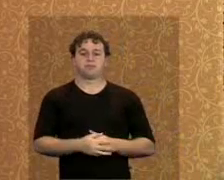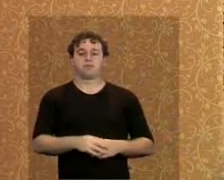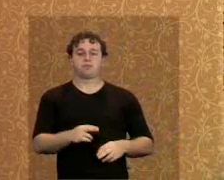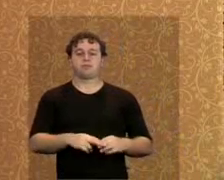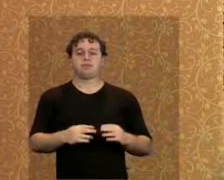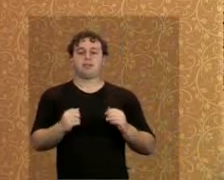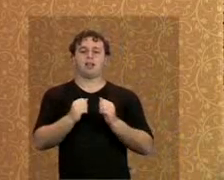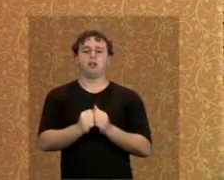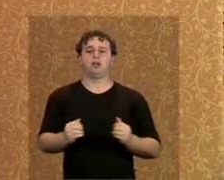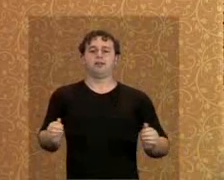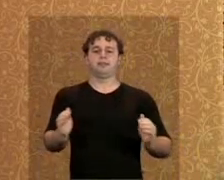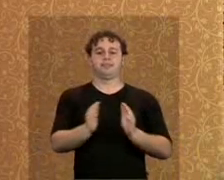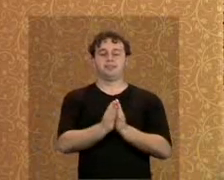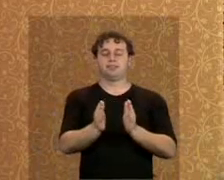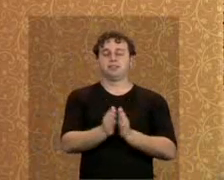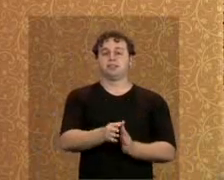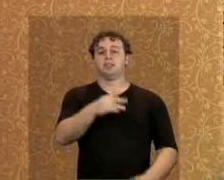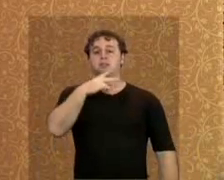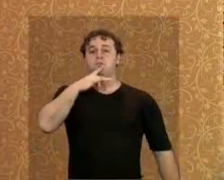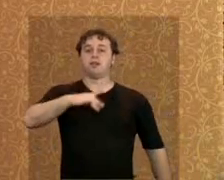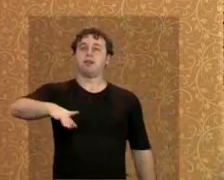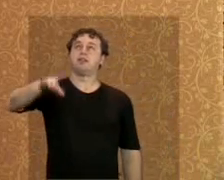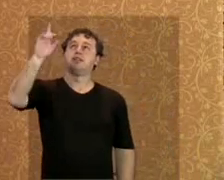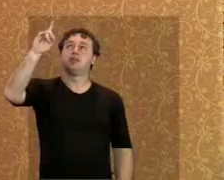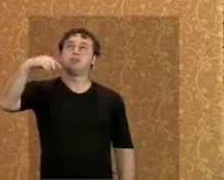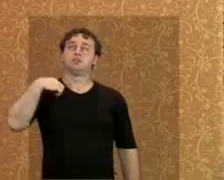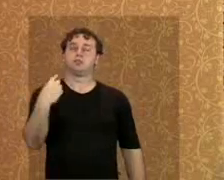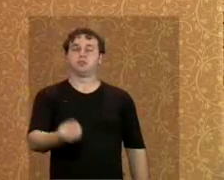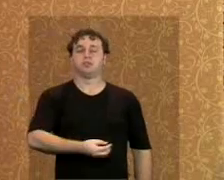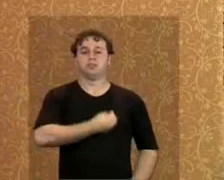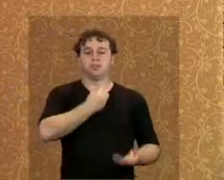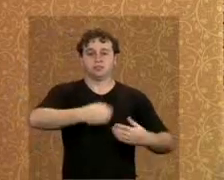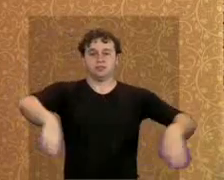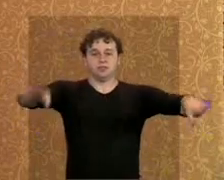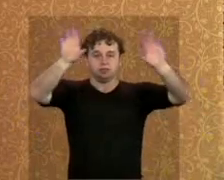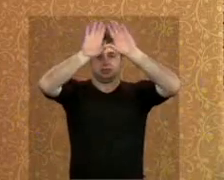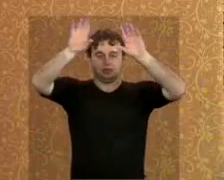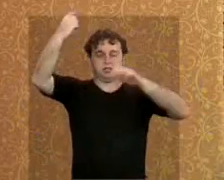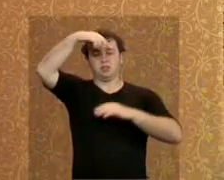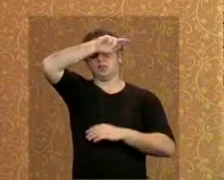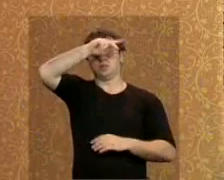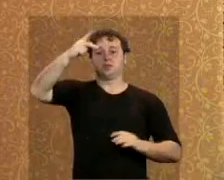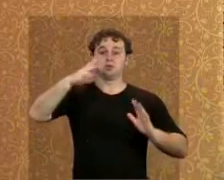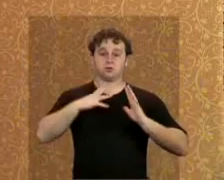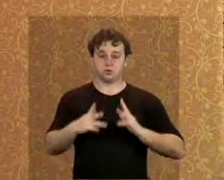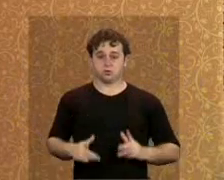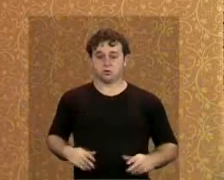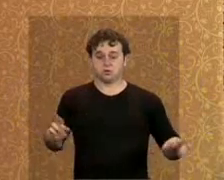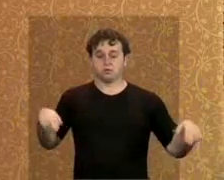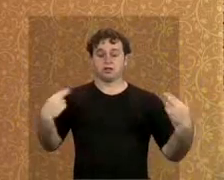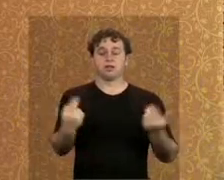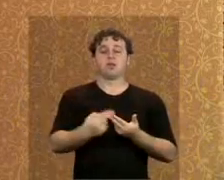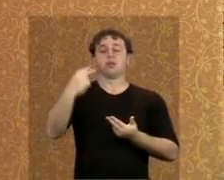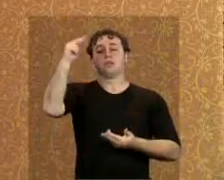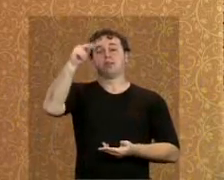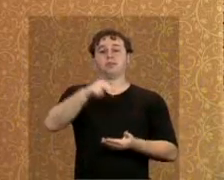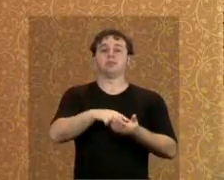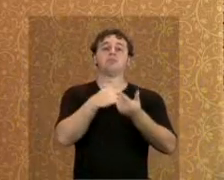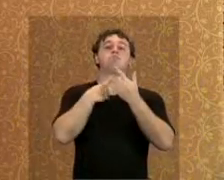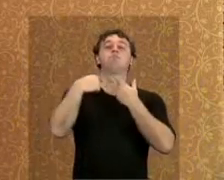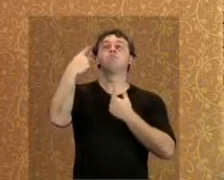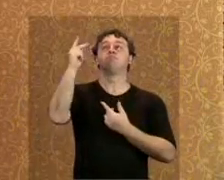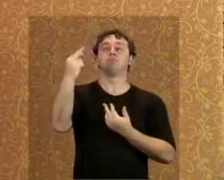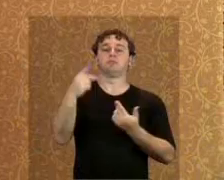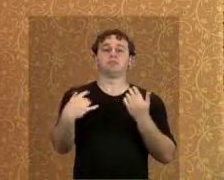isso, suplicamos com confiança. Pai nosso que estais nos céus, santificado seja o vosso nome. Venha a nós o vosso